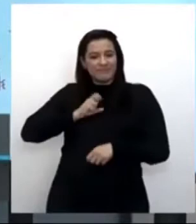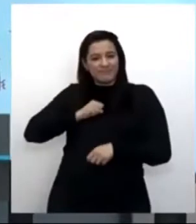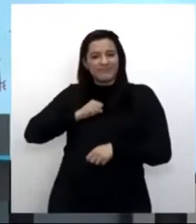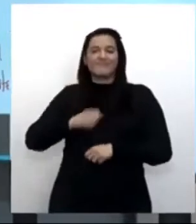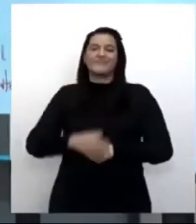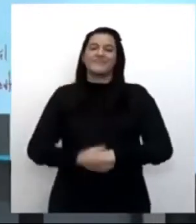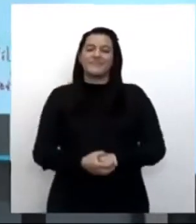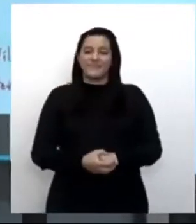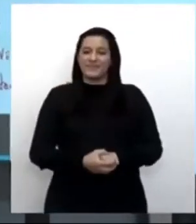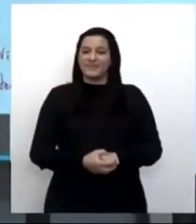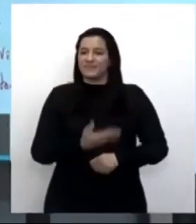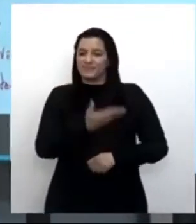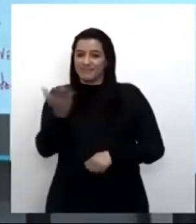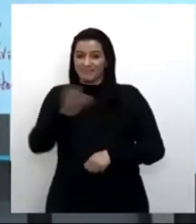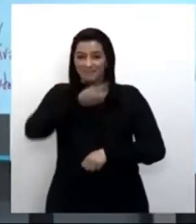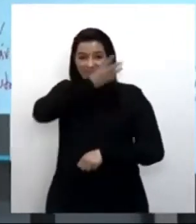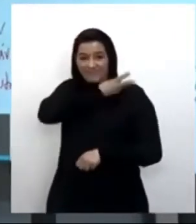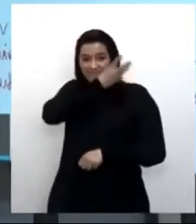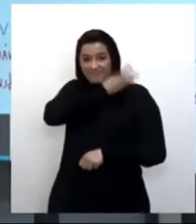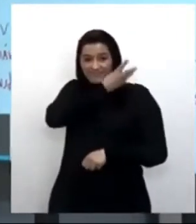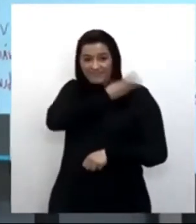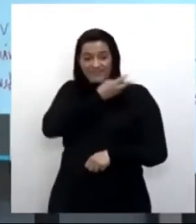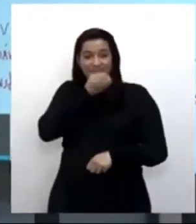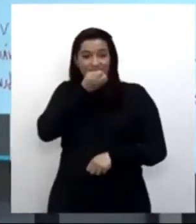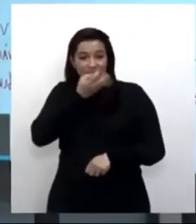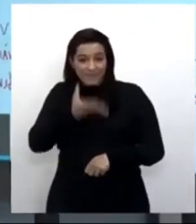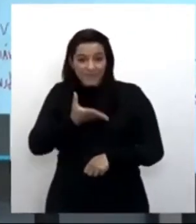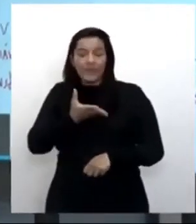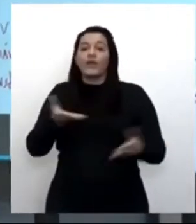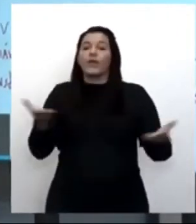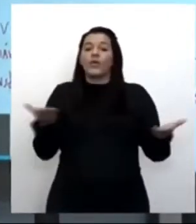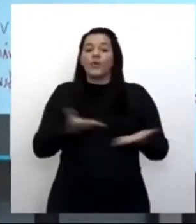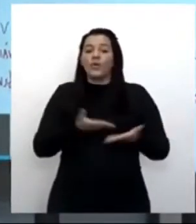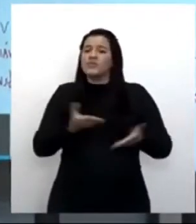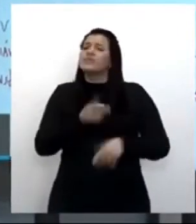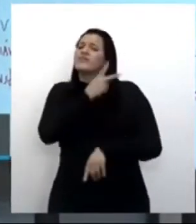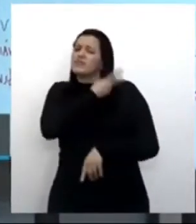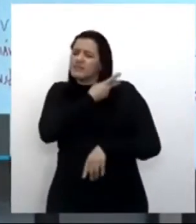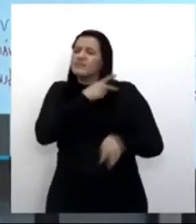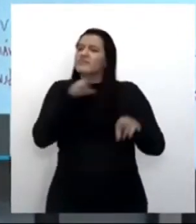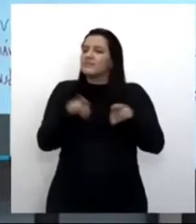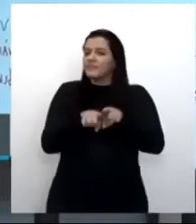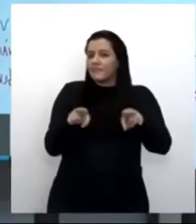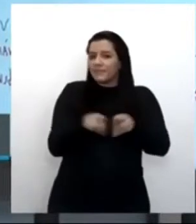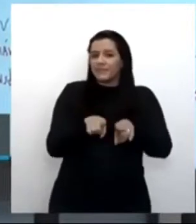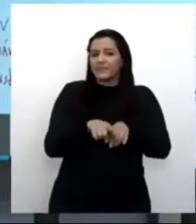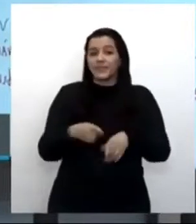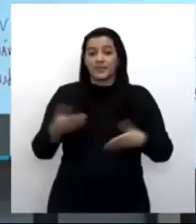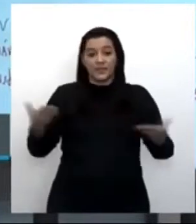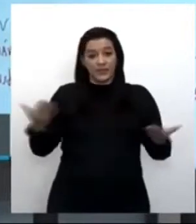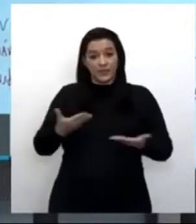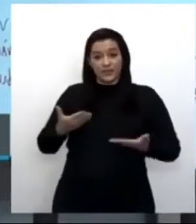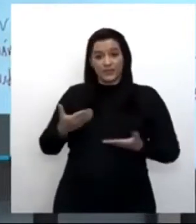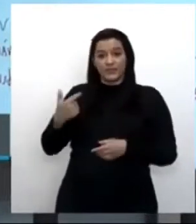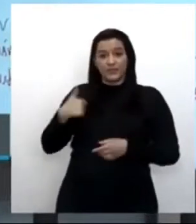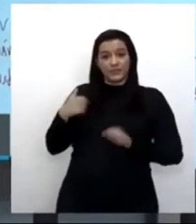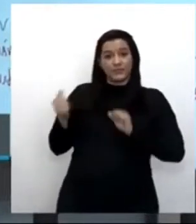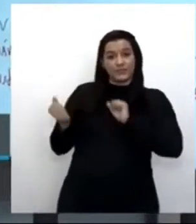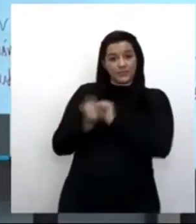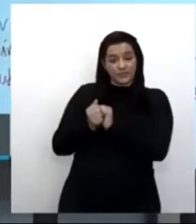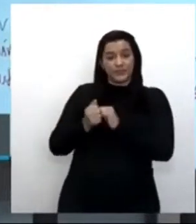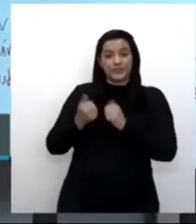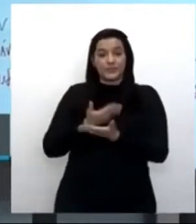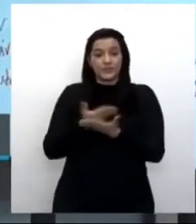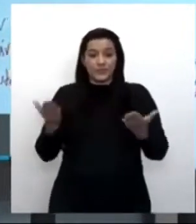queridos da terceira série do ensino médio, também da segunda série, né? Olha, o professor Giba está aqui para